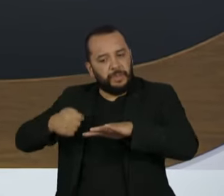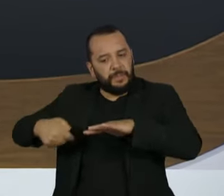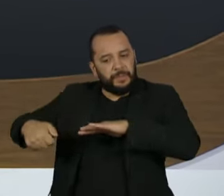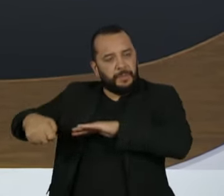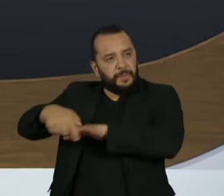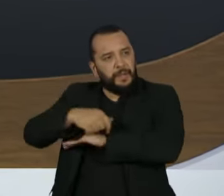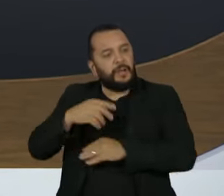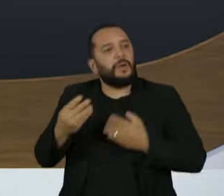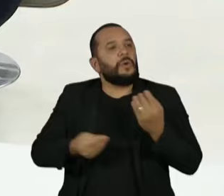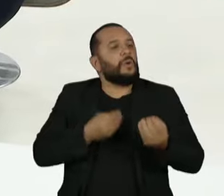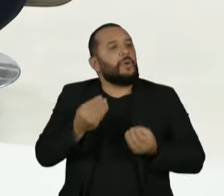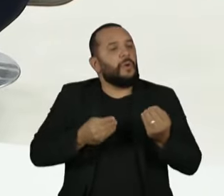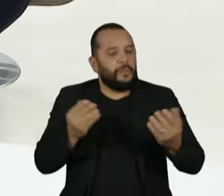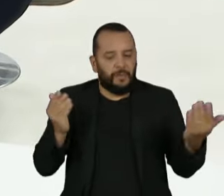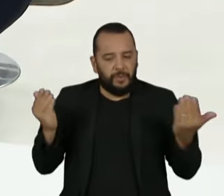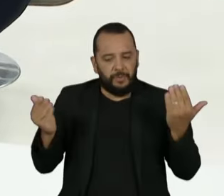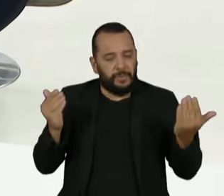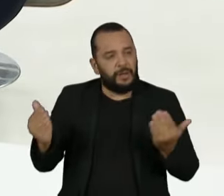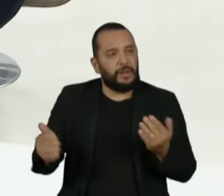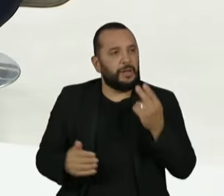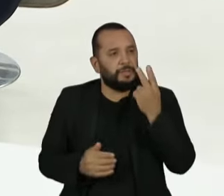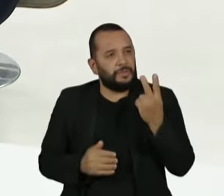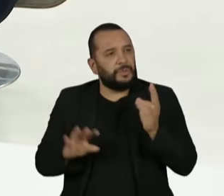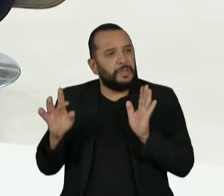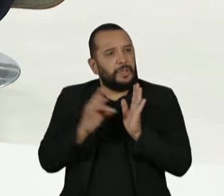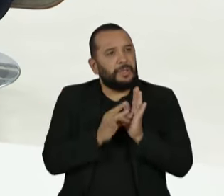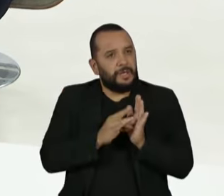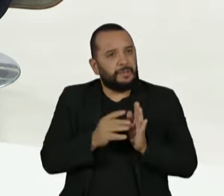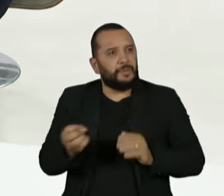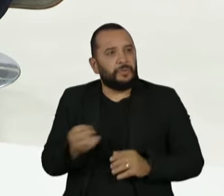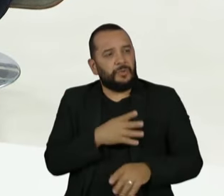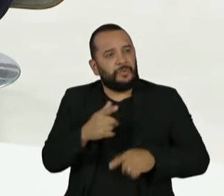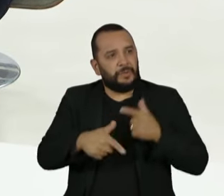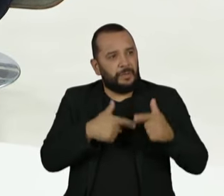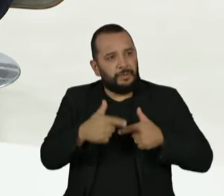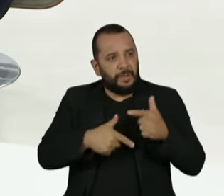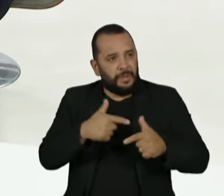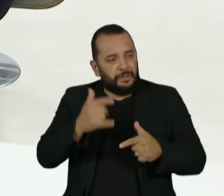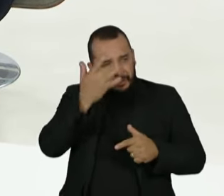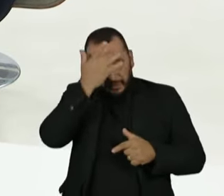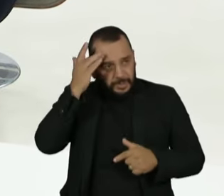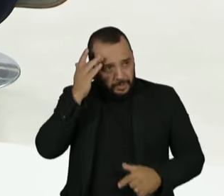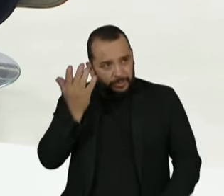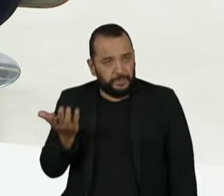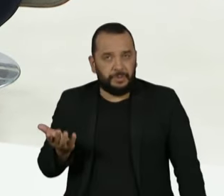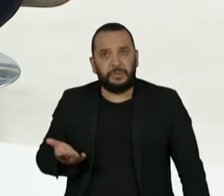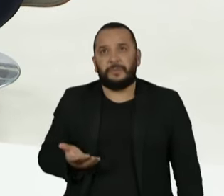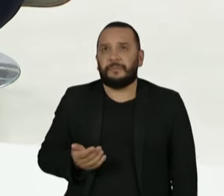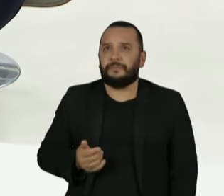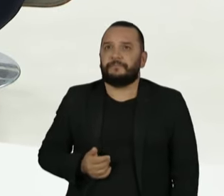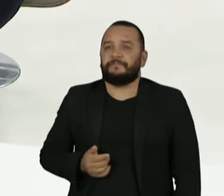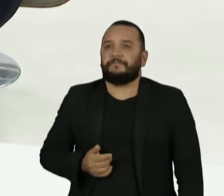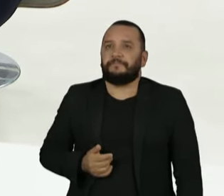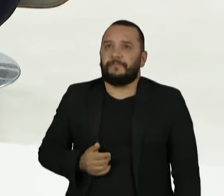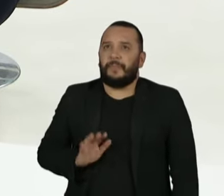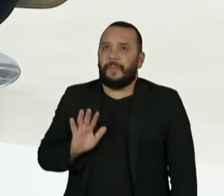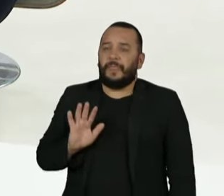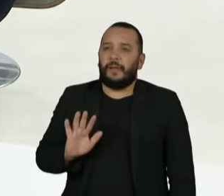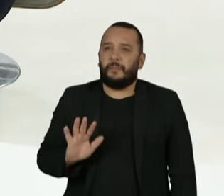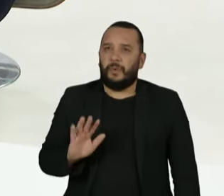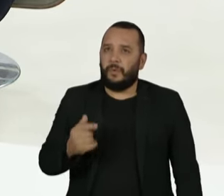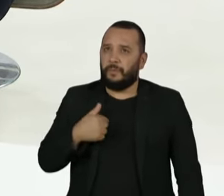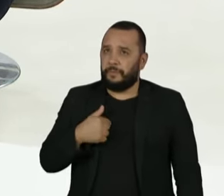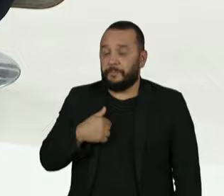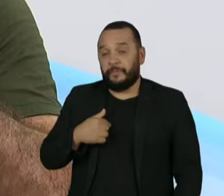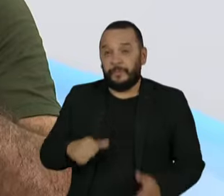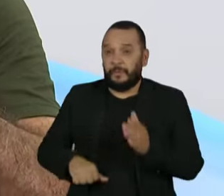mix dessas duas realidades para forjar esse novo trabalhador bom primeiro nós estamos